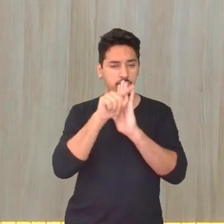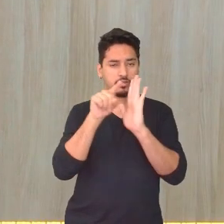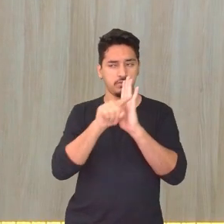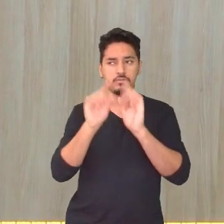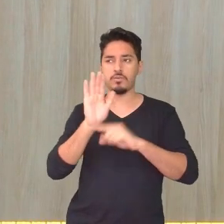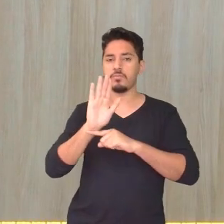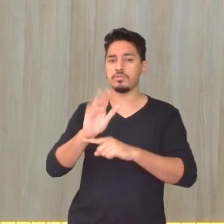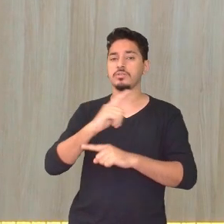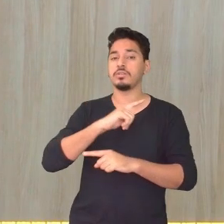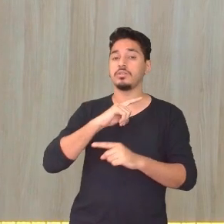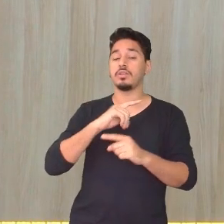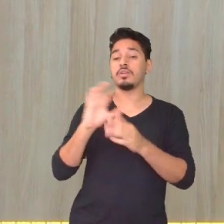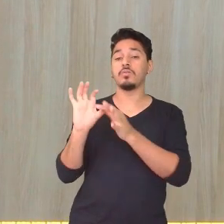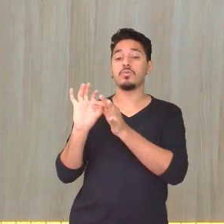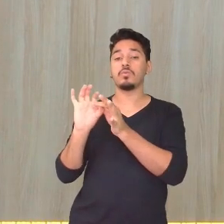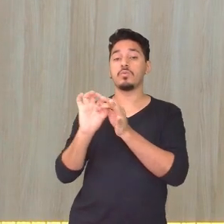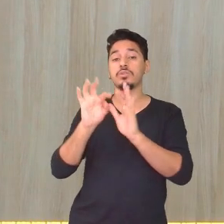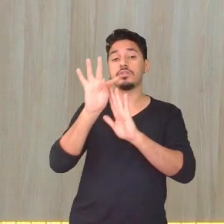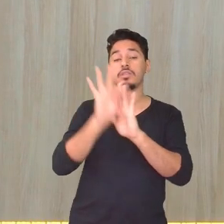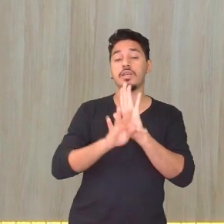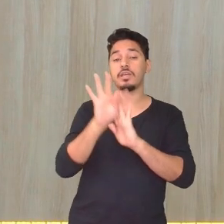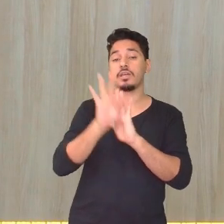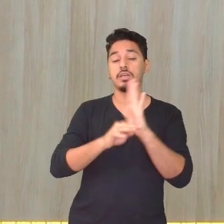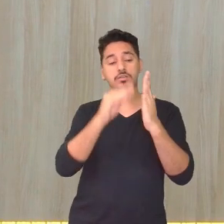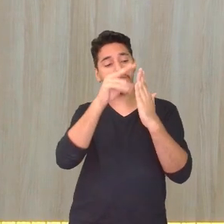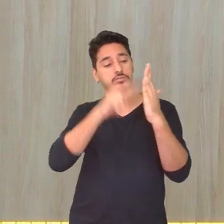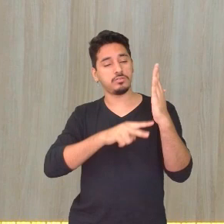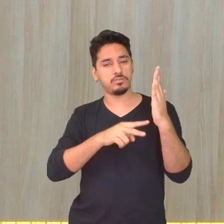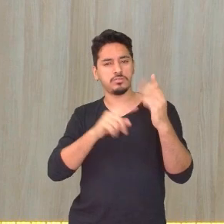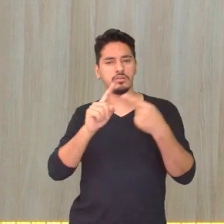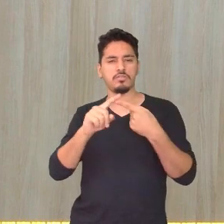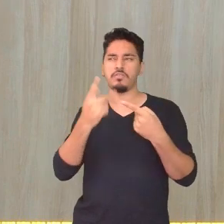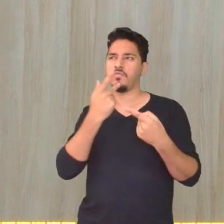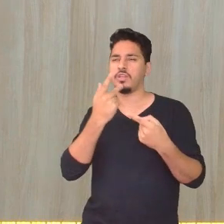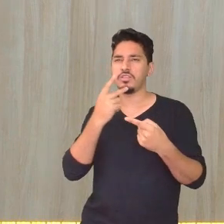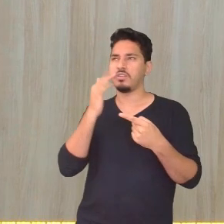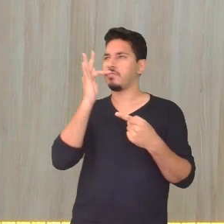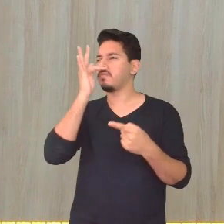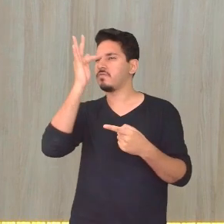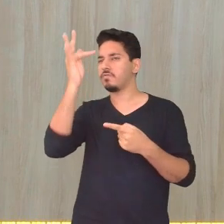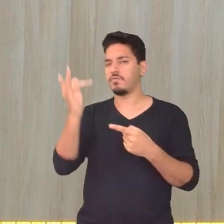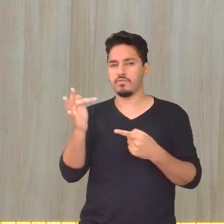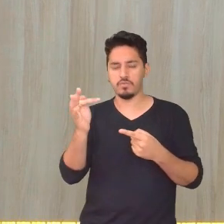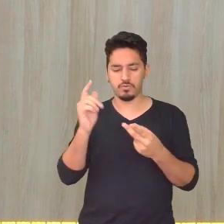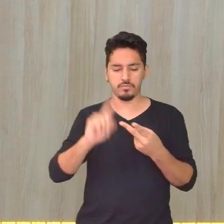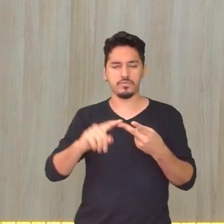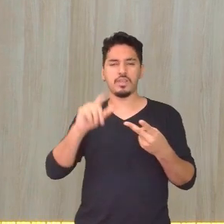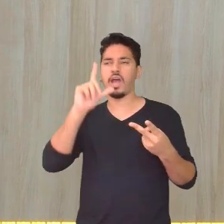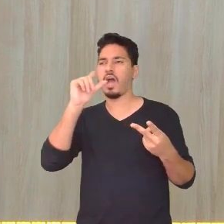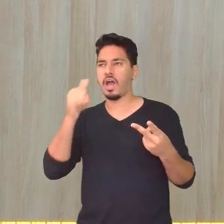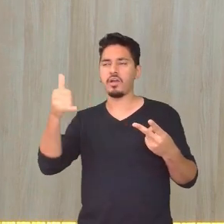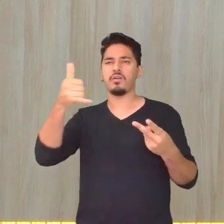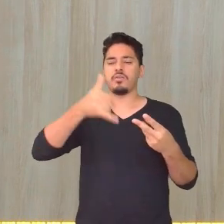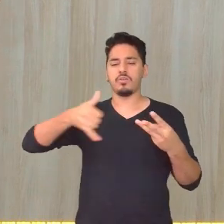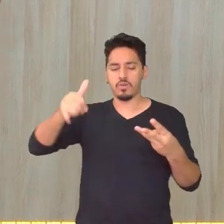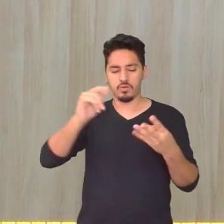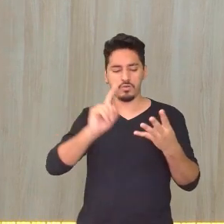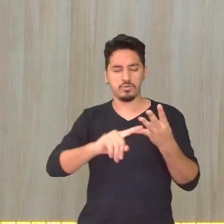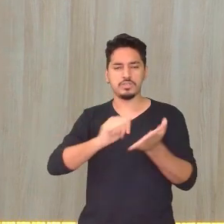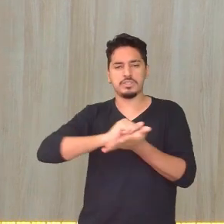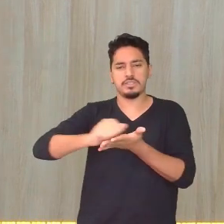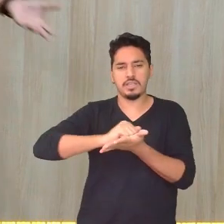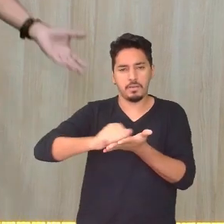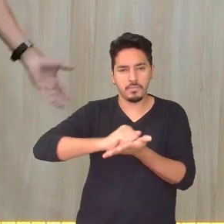dizer que tem a contextualização, que é o importante, né? Já falei de orquídea, já falei Sabão em óleo, pó. sabão em pó, ou